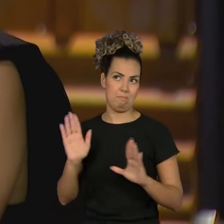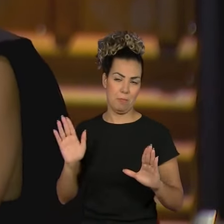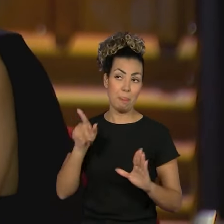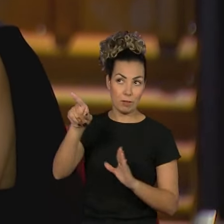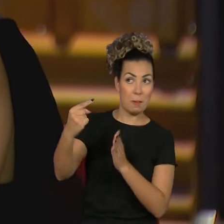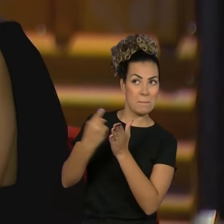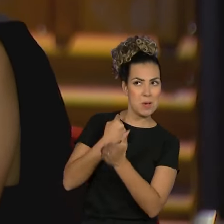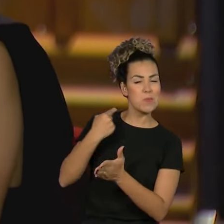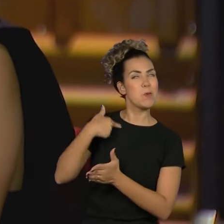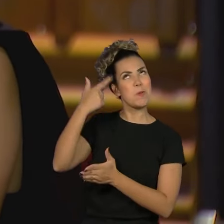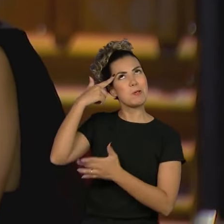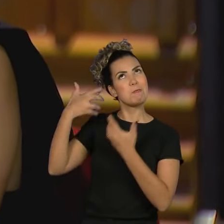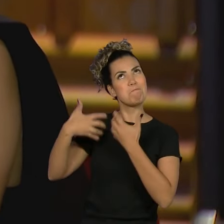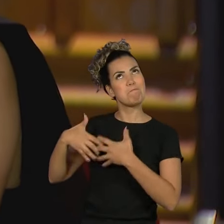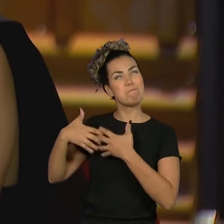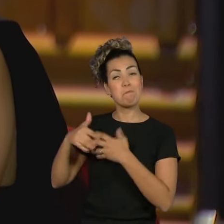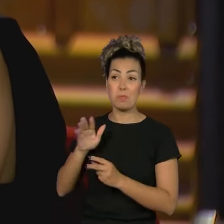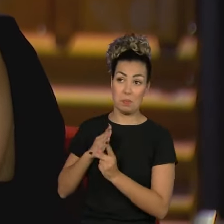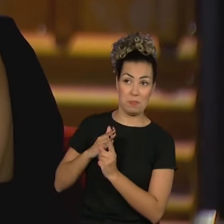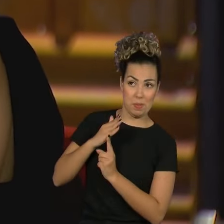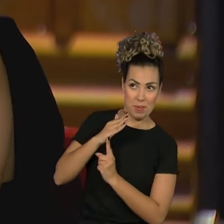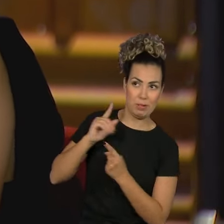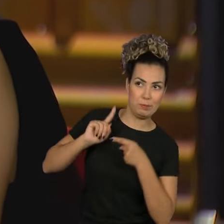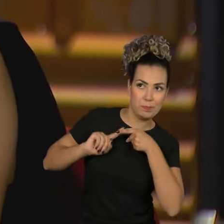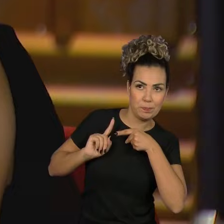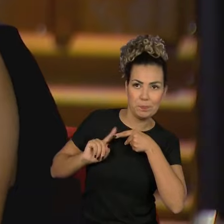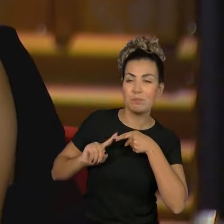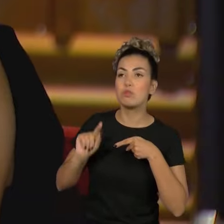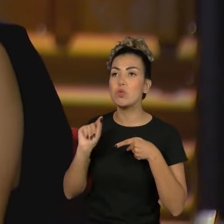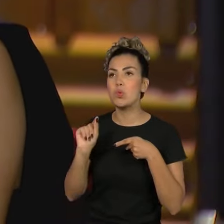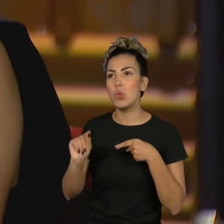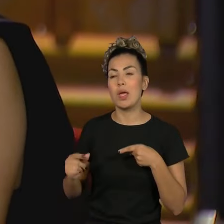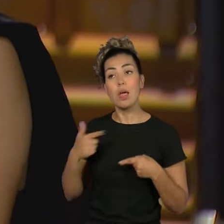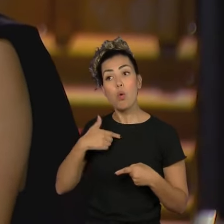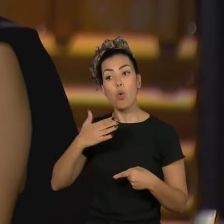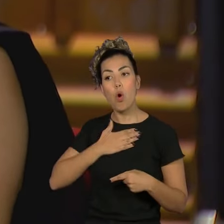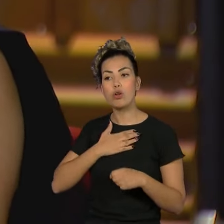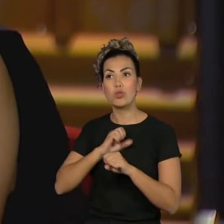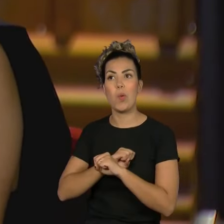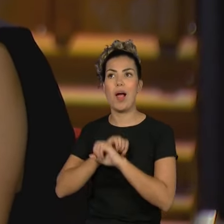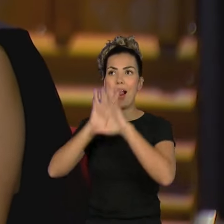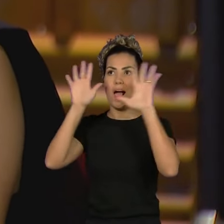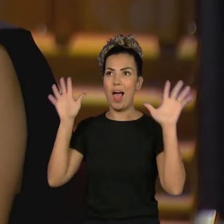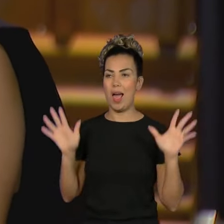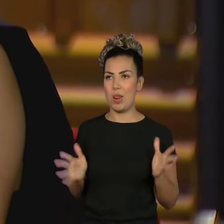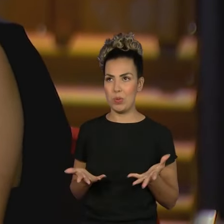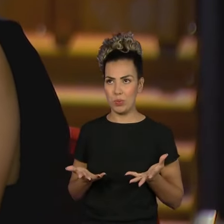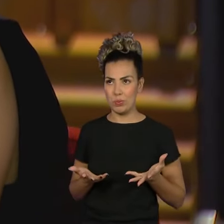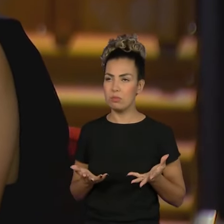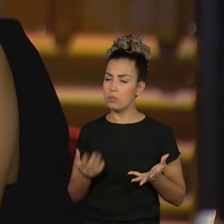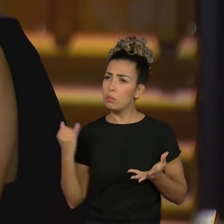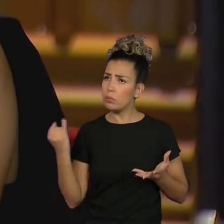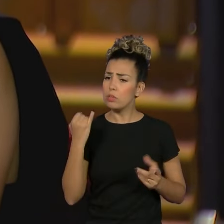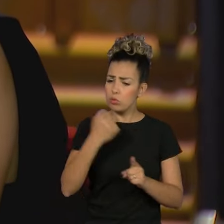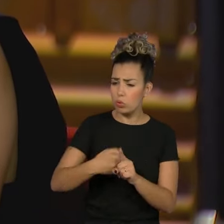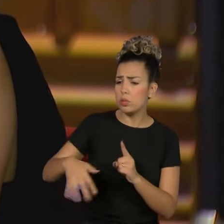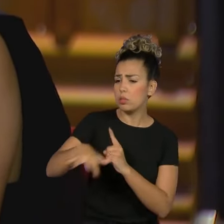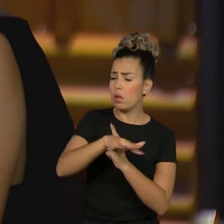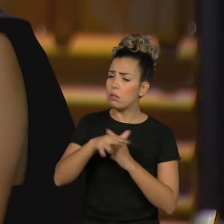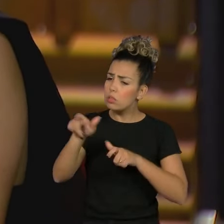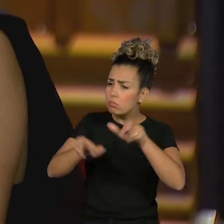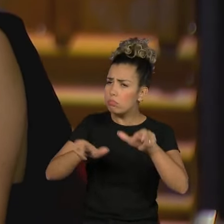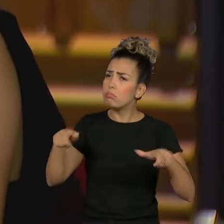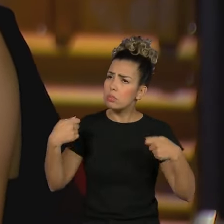sua pergunta e primeiro porque eu eu prezo por uma transparência na nossa ação pública e